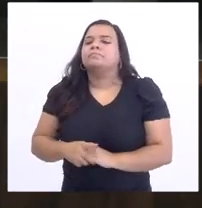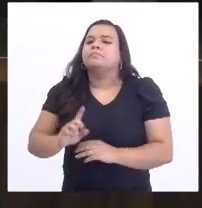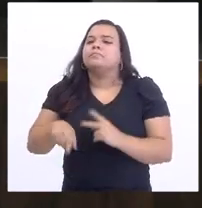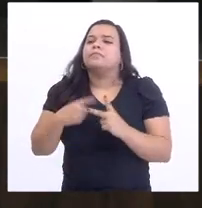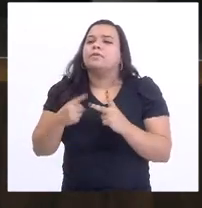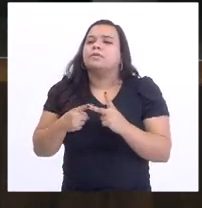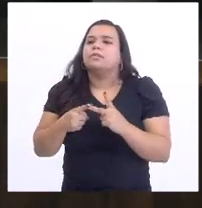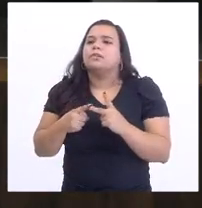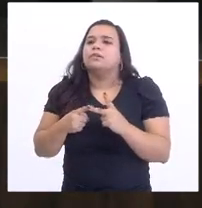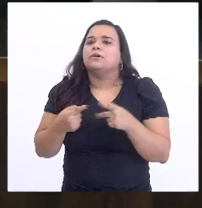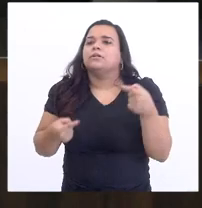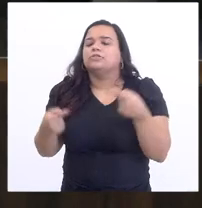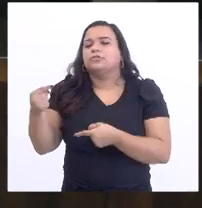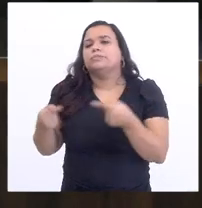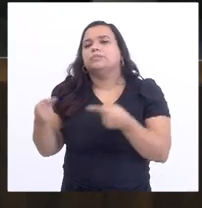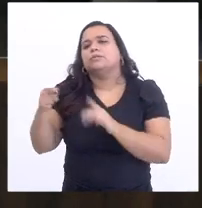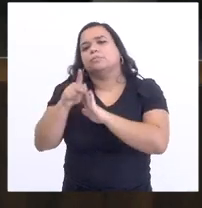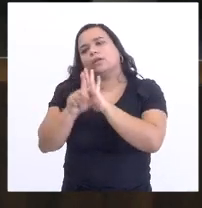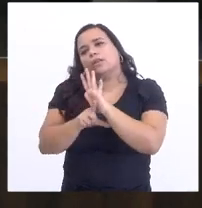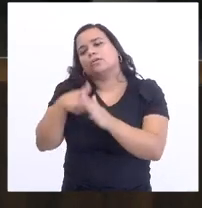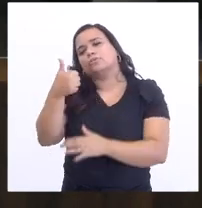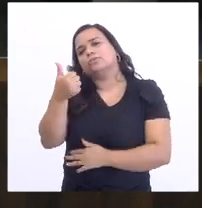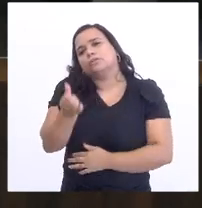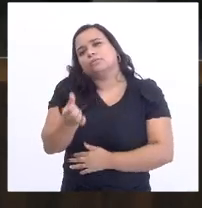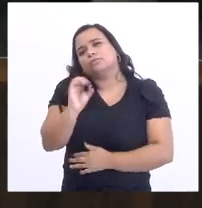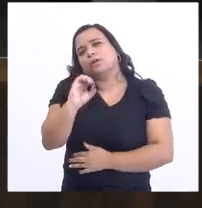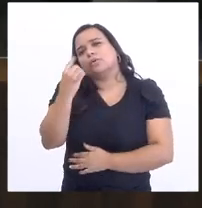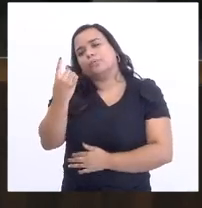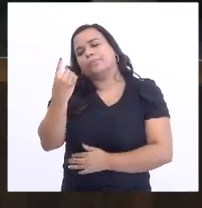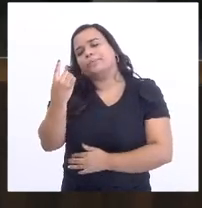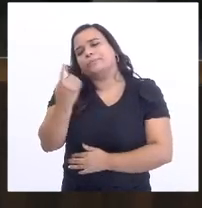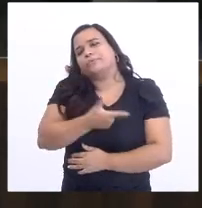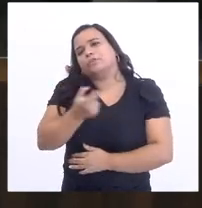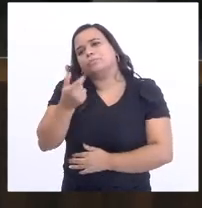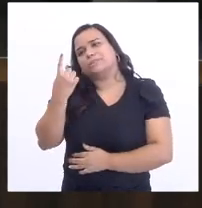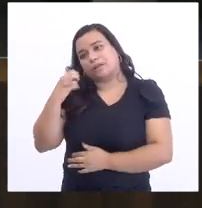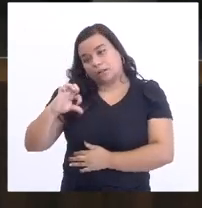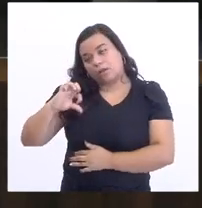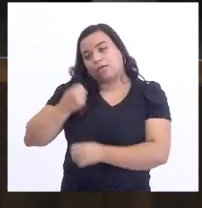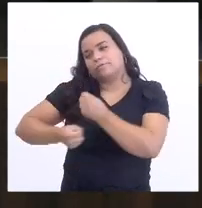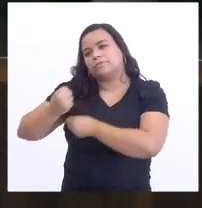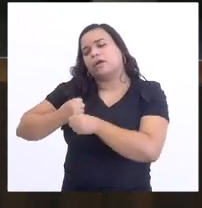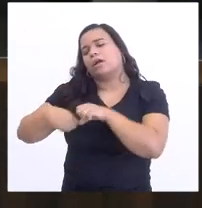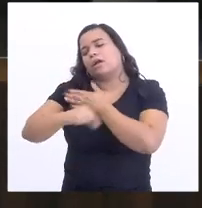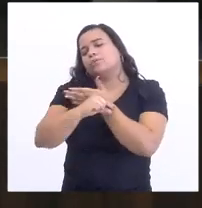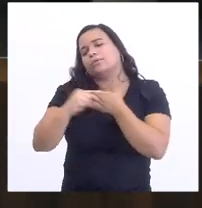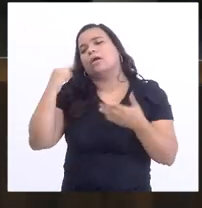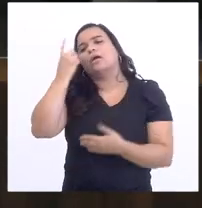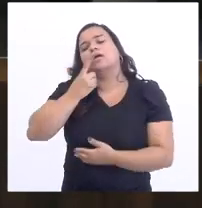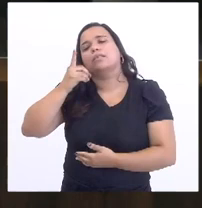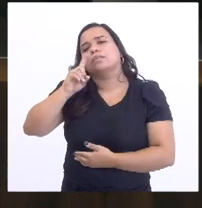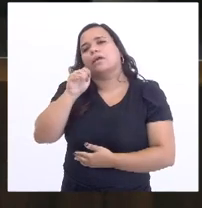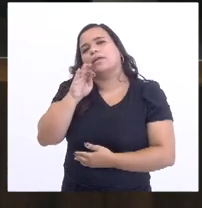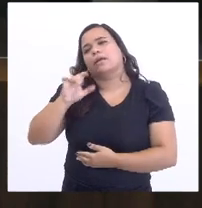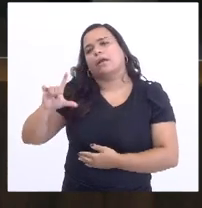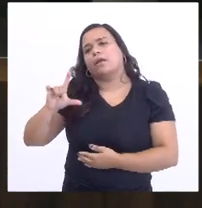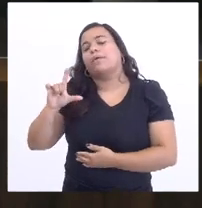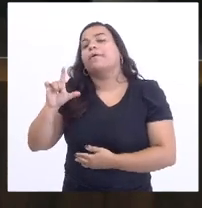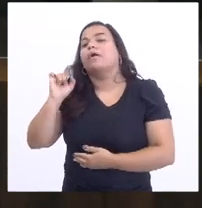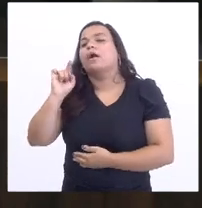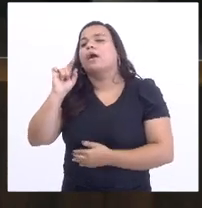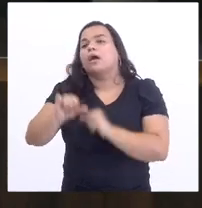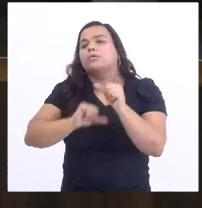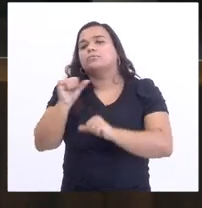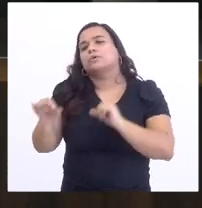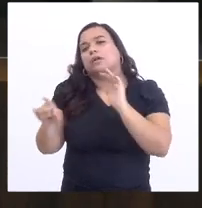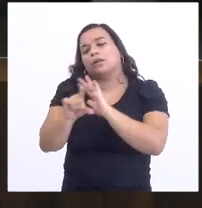segunda discussão, projeto de lei 1601 de 19, de autoria do deputado Daniel Librelon, que altera a lei 5.645 de 6